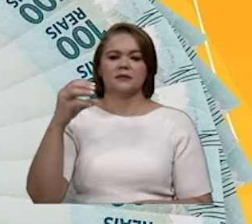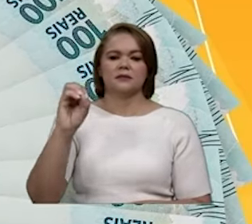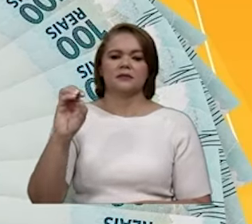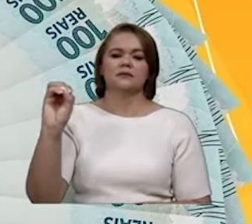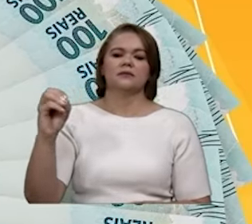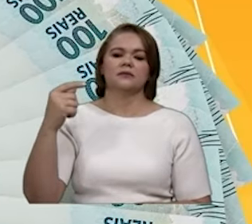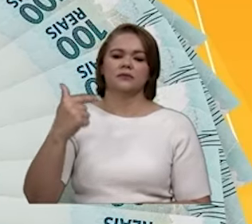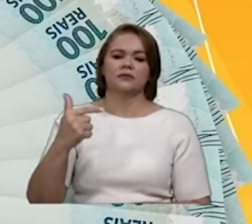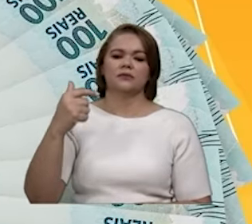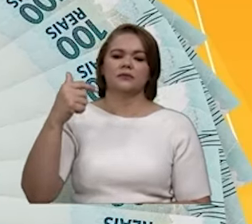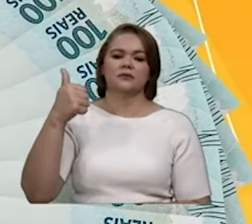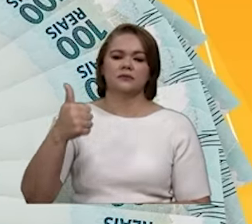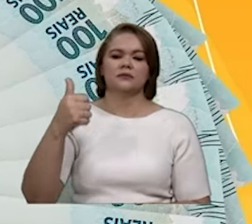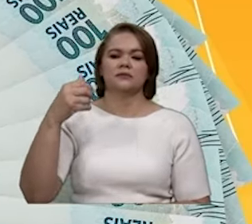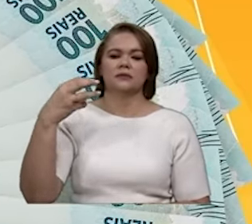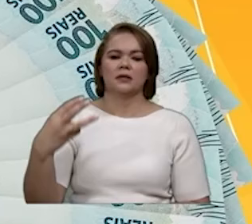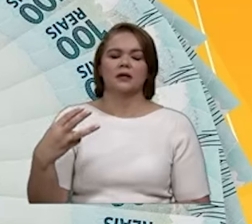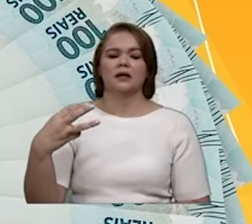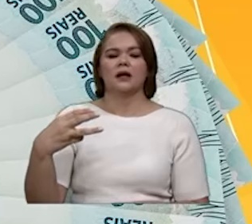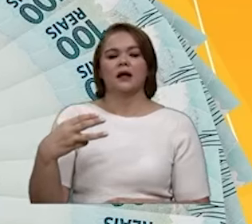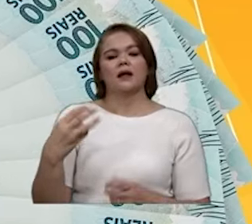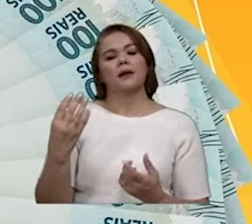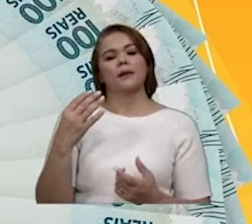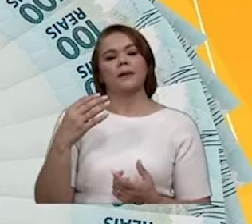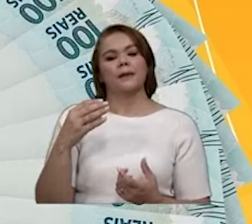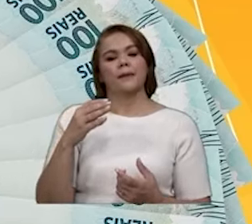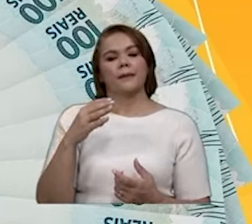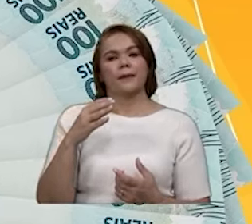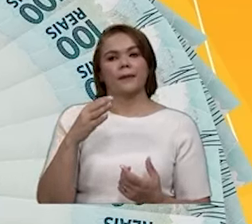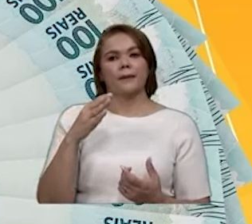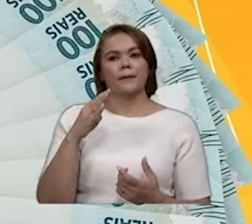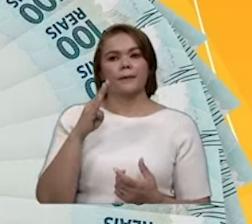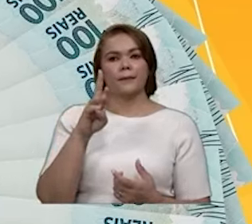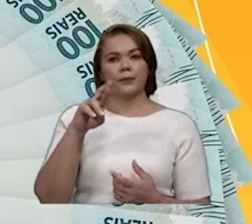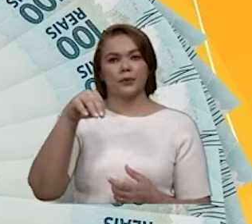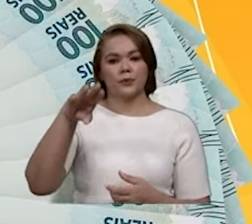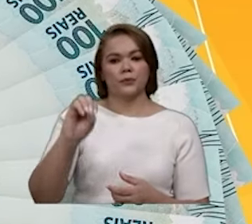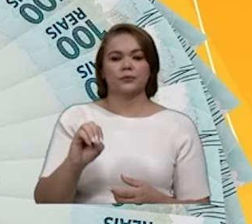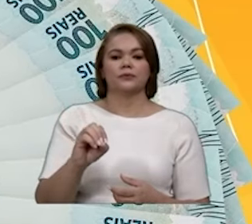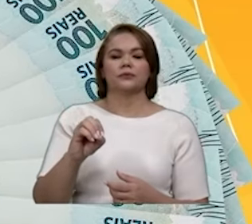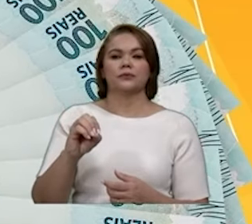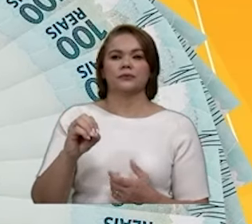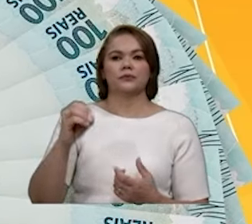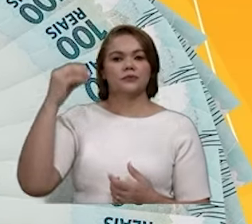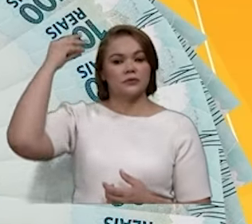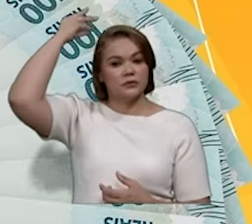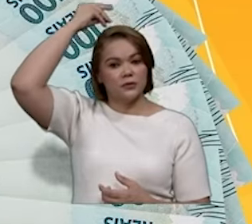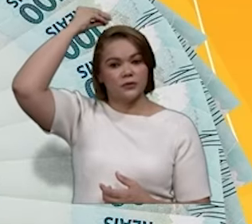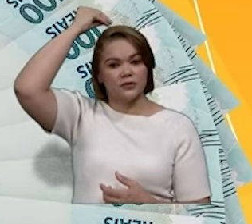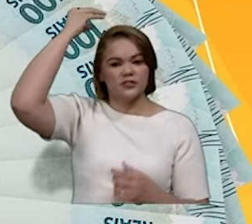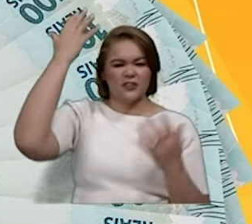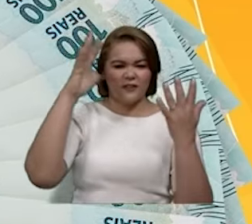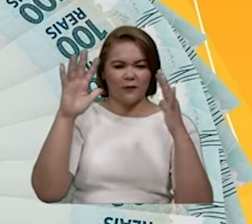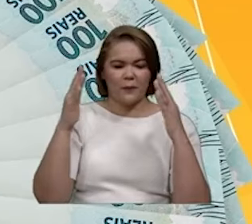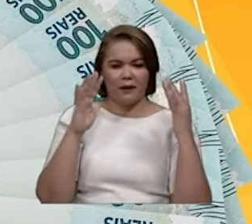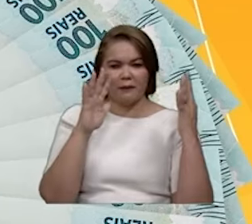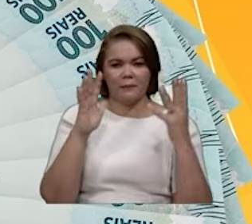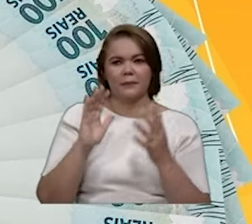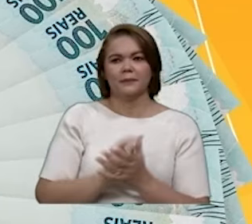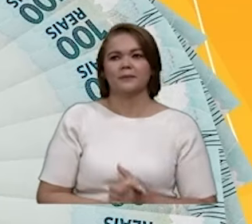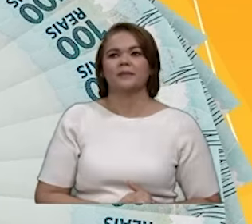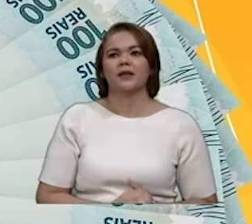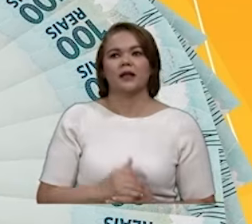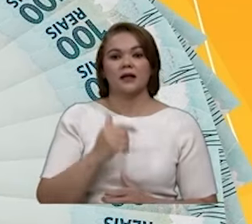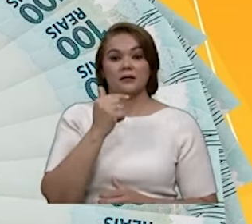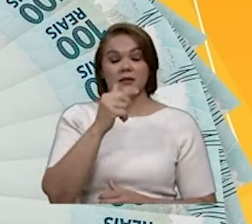05300213, Bruno Santos, de São Cristóvão, Regional São Cristóvão. Parabéns, Bruno! Chegando o